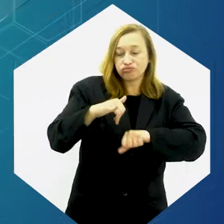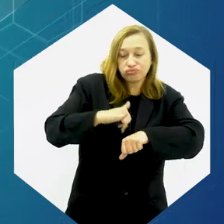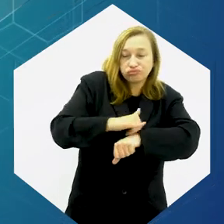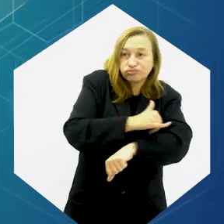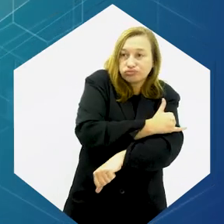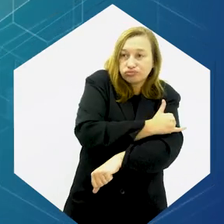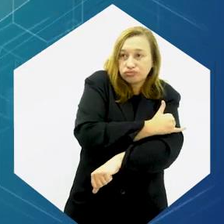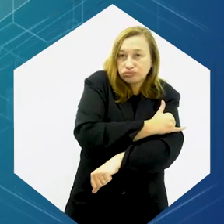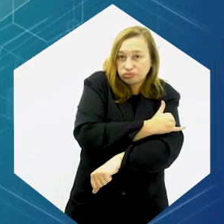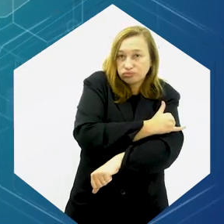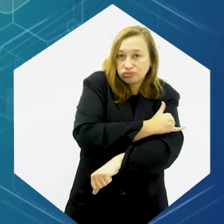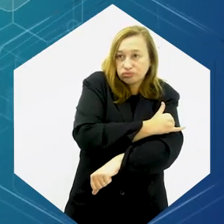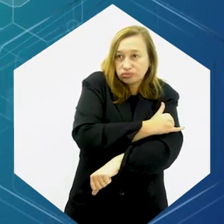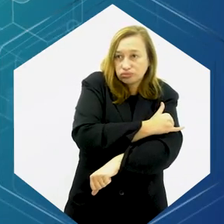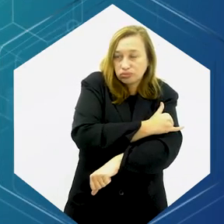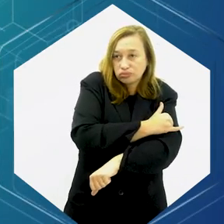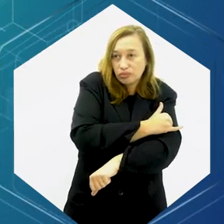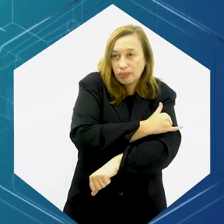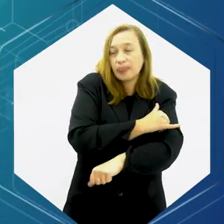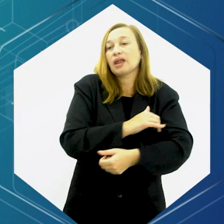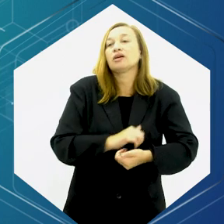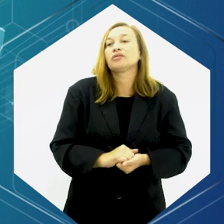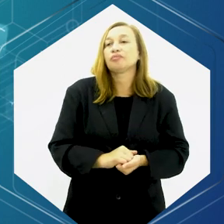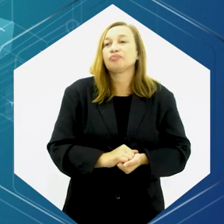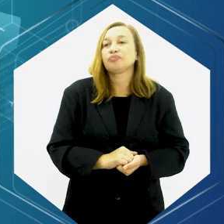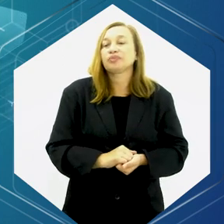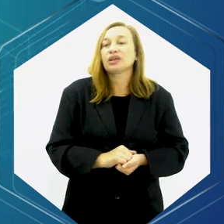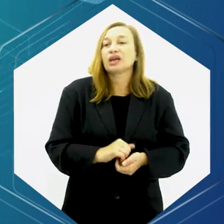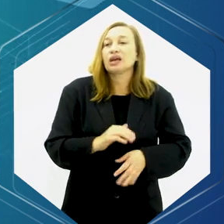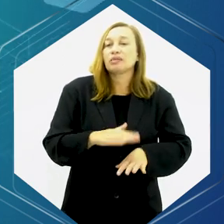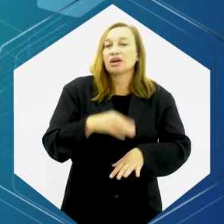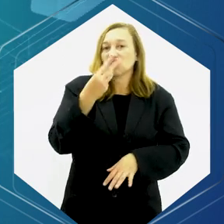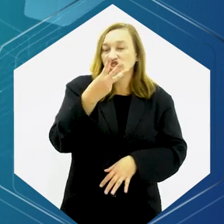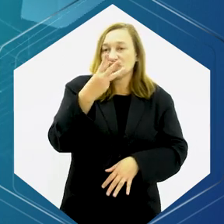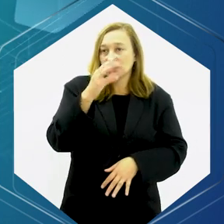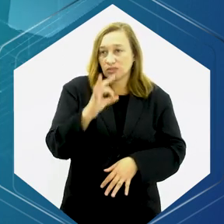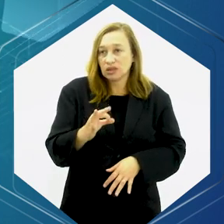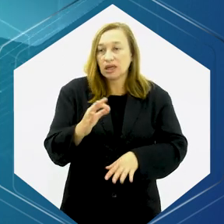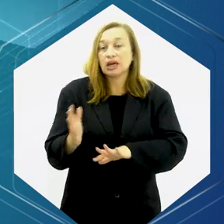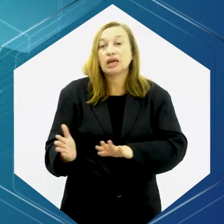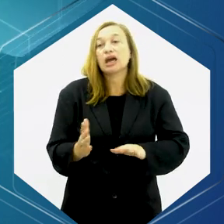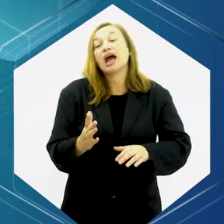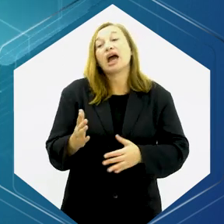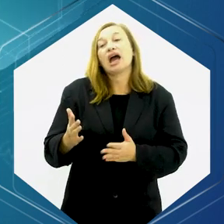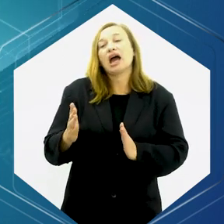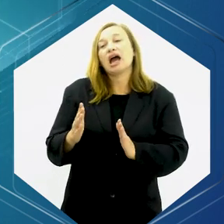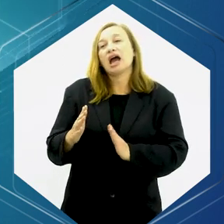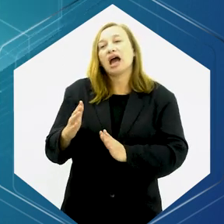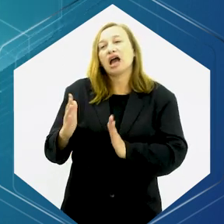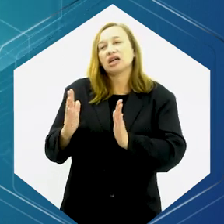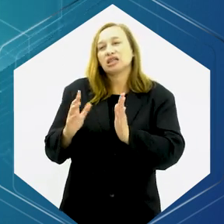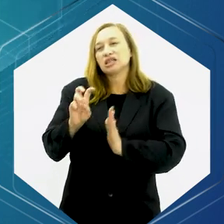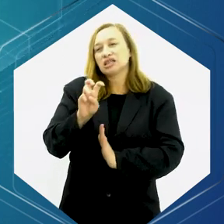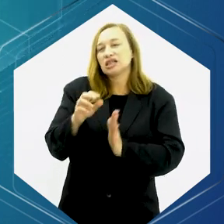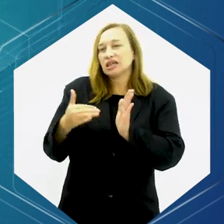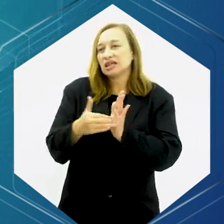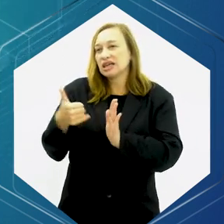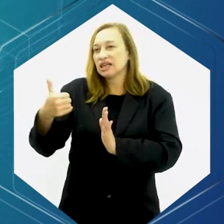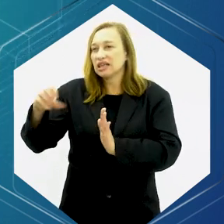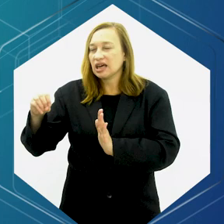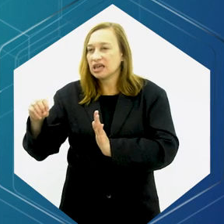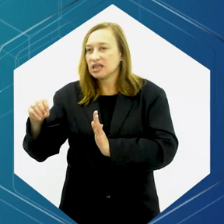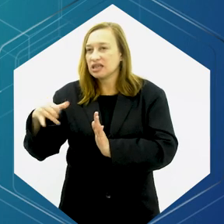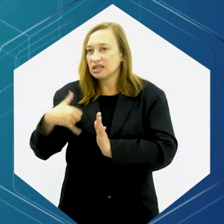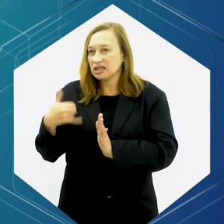dois desvios padrões e quando ela é considerada obesa quando é acima de três para as crianças maiores né de